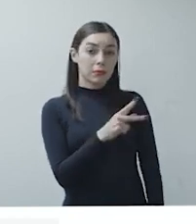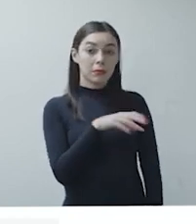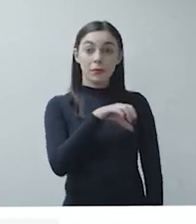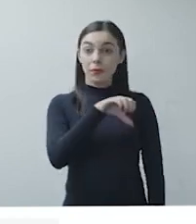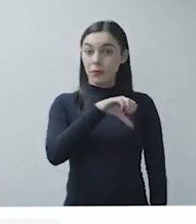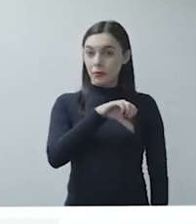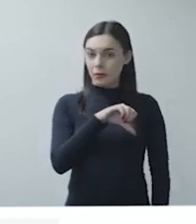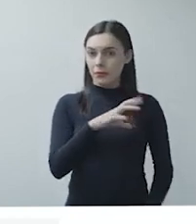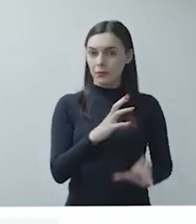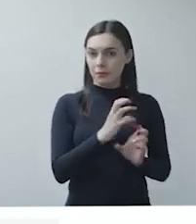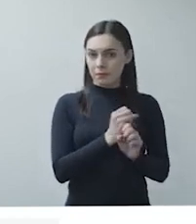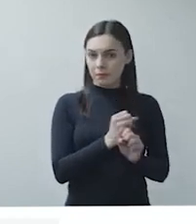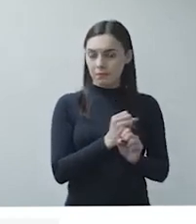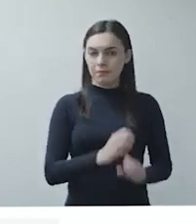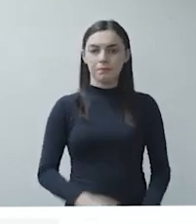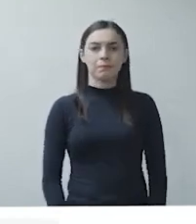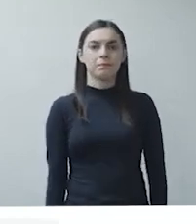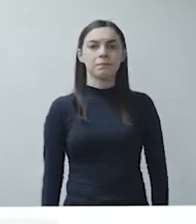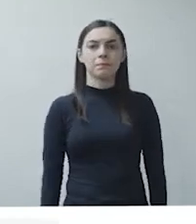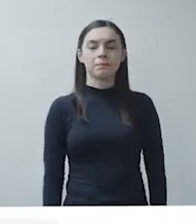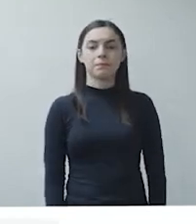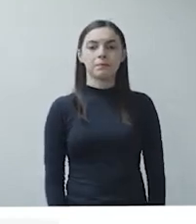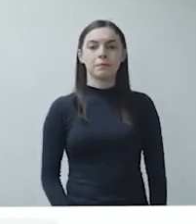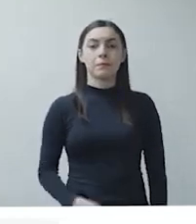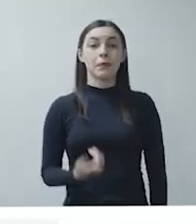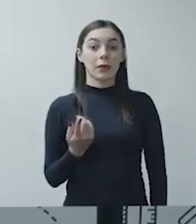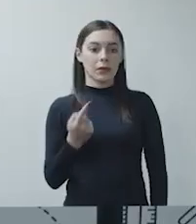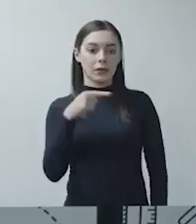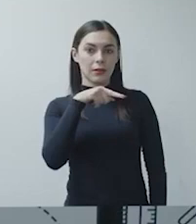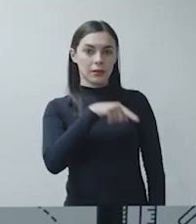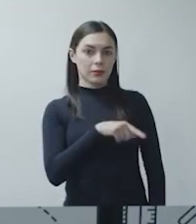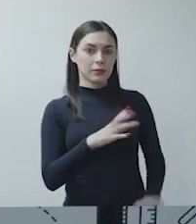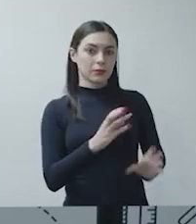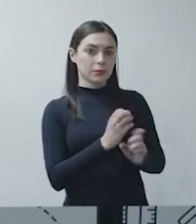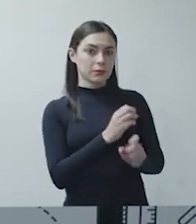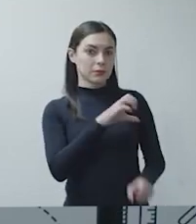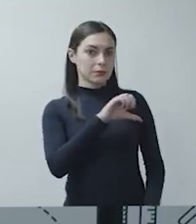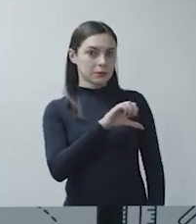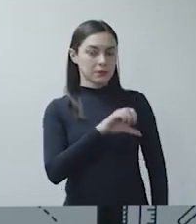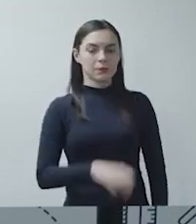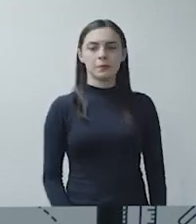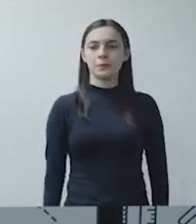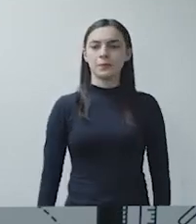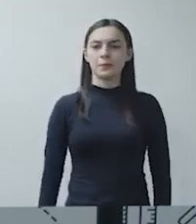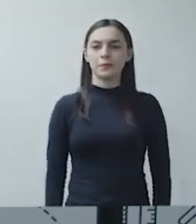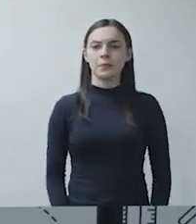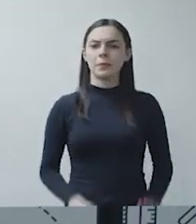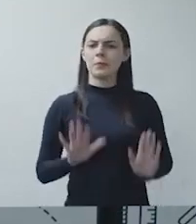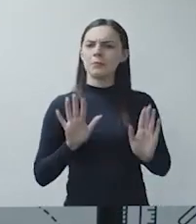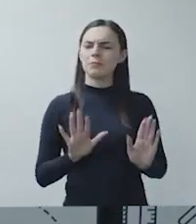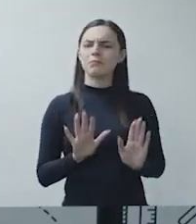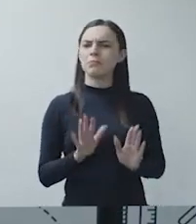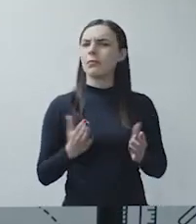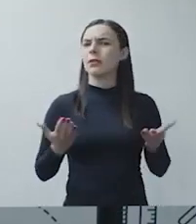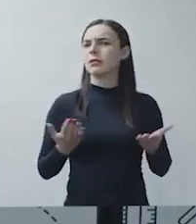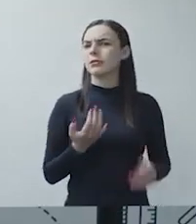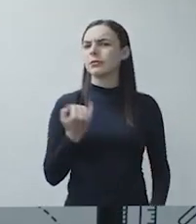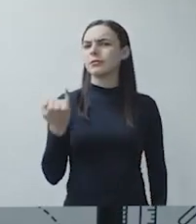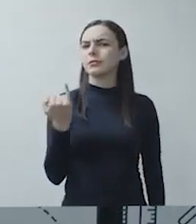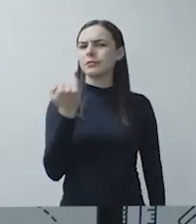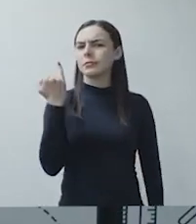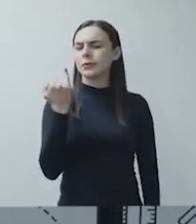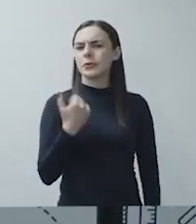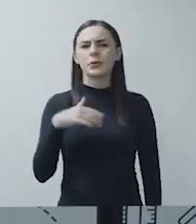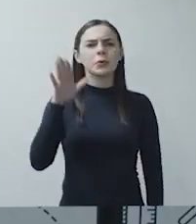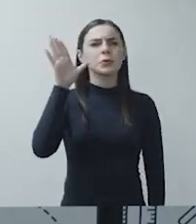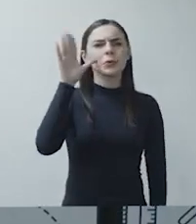9 pontos. Então, foi a Laura que teve 9 pontos. Mas agora é importante, nós